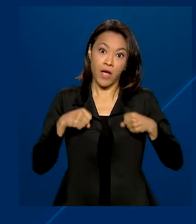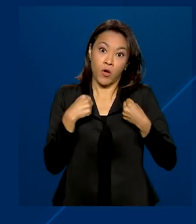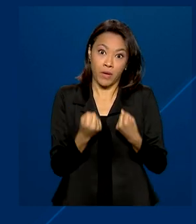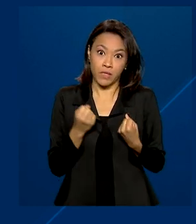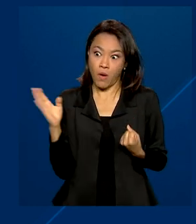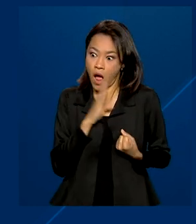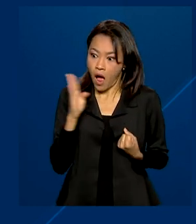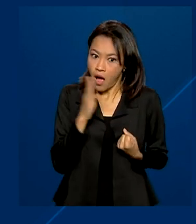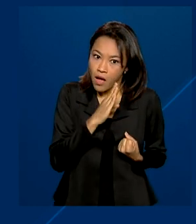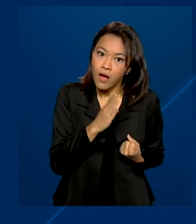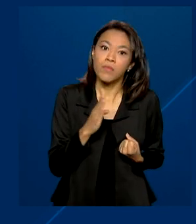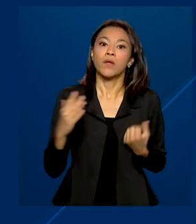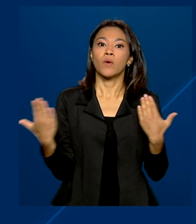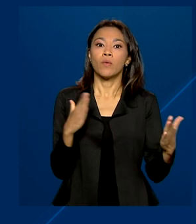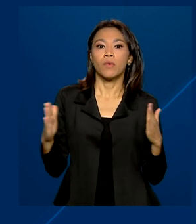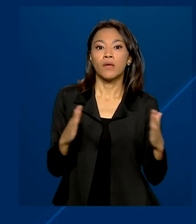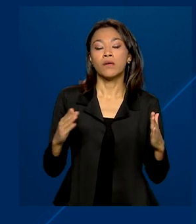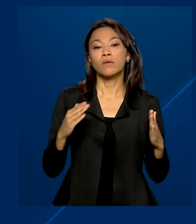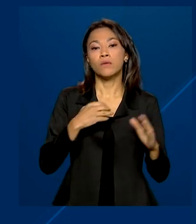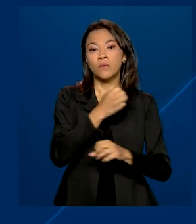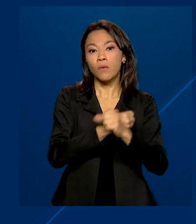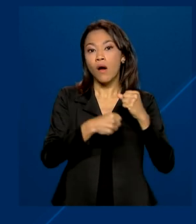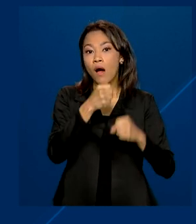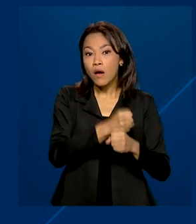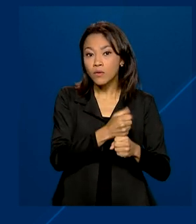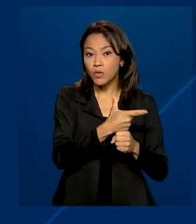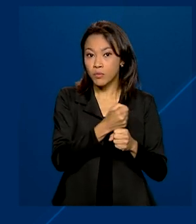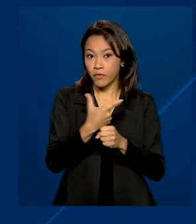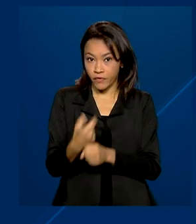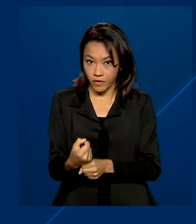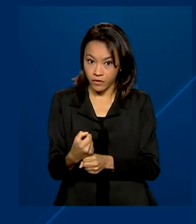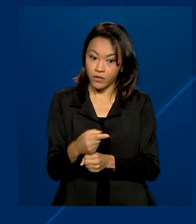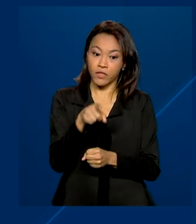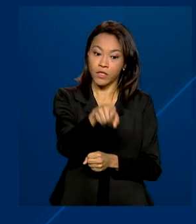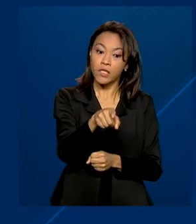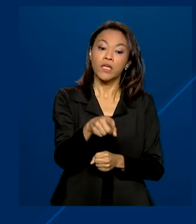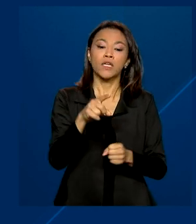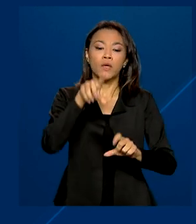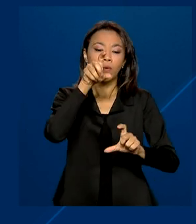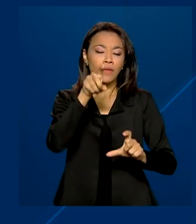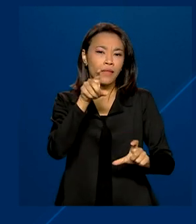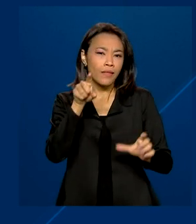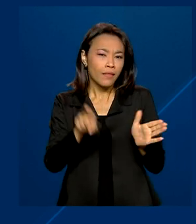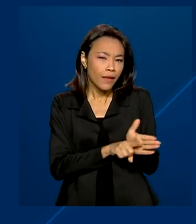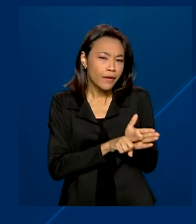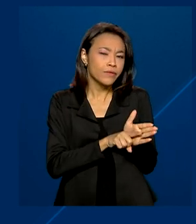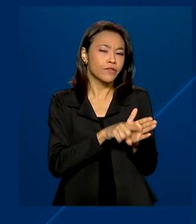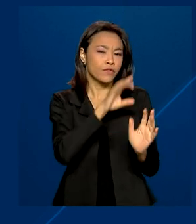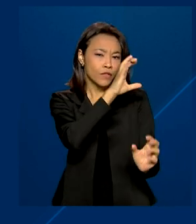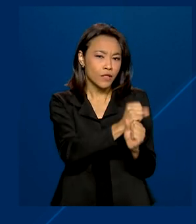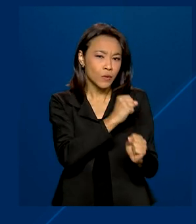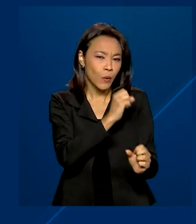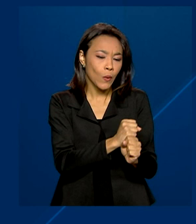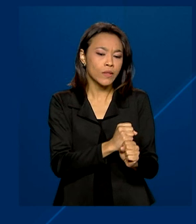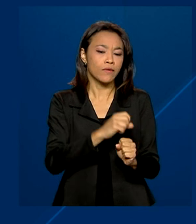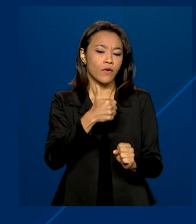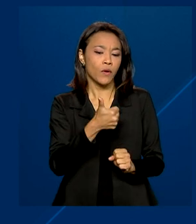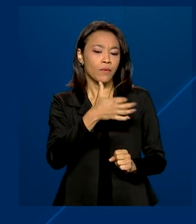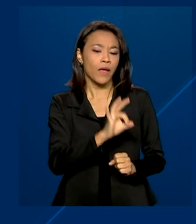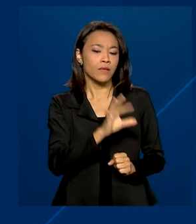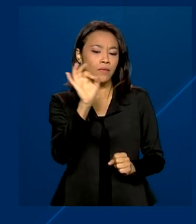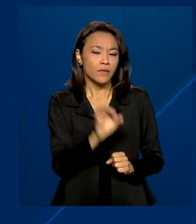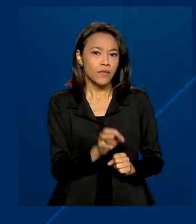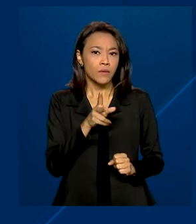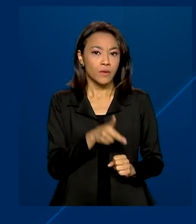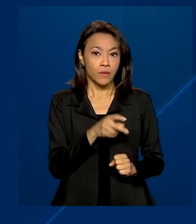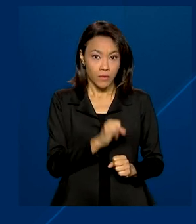muito rápida em relação à 2020 quando o saldo negativo nas contas públicas representou 10 por cento